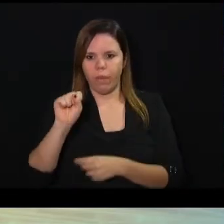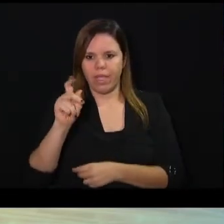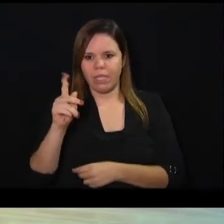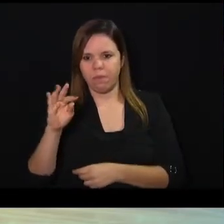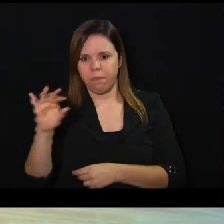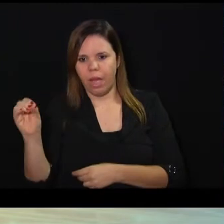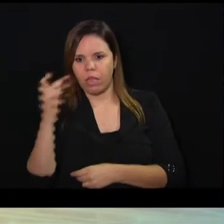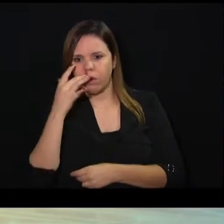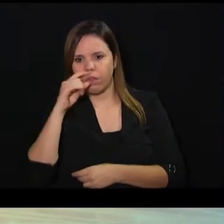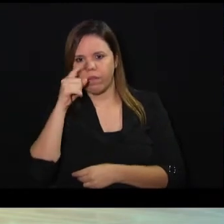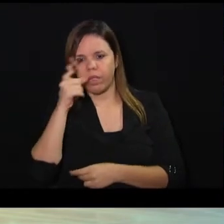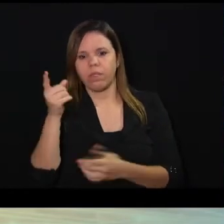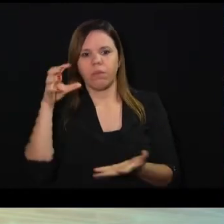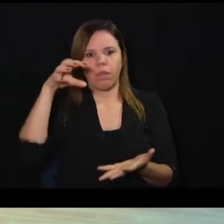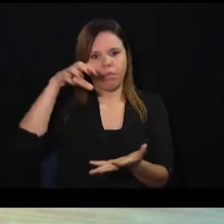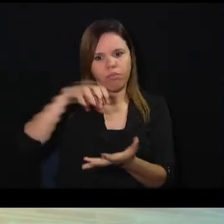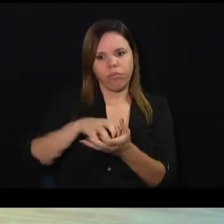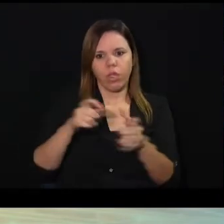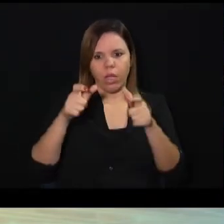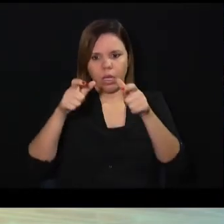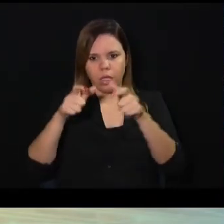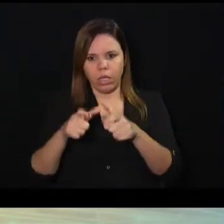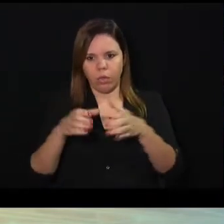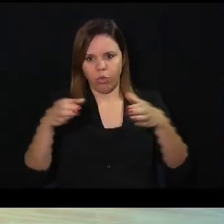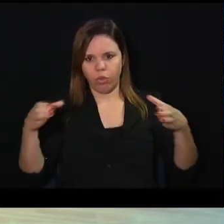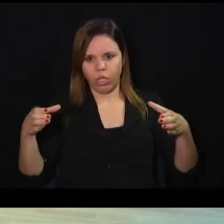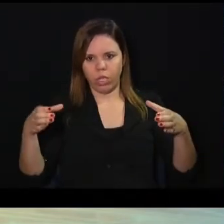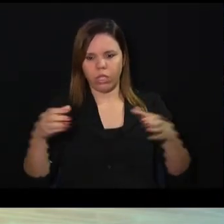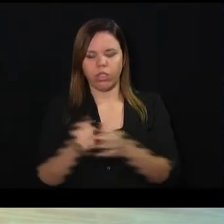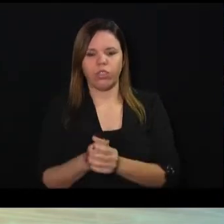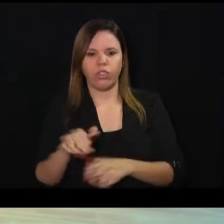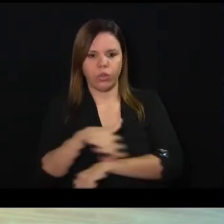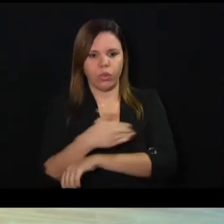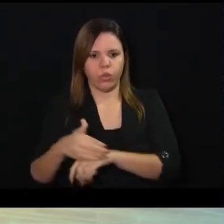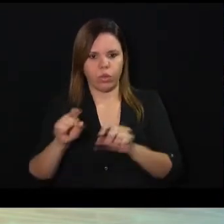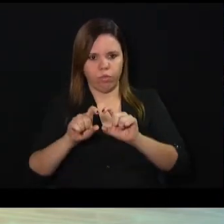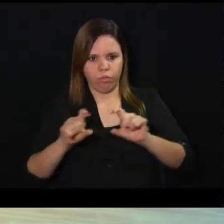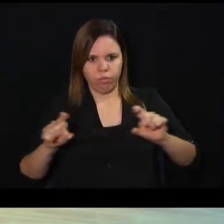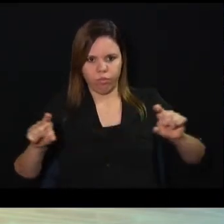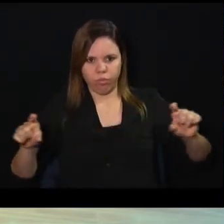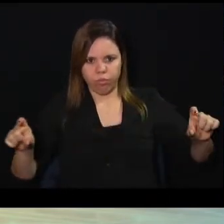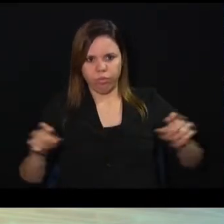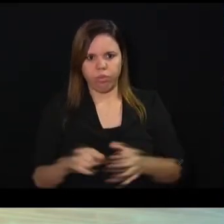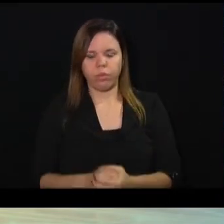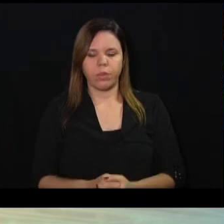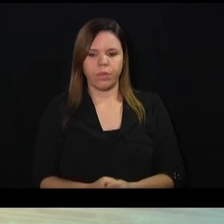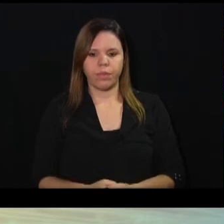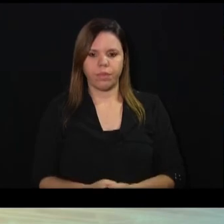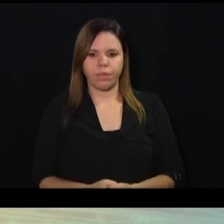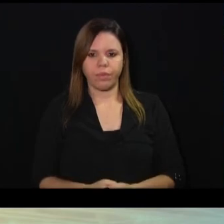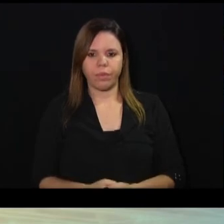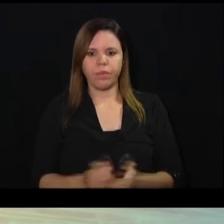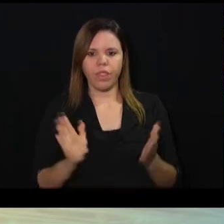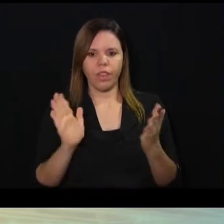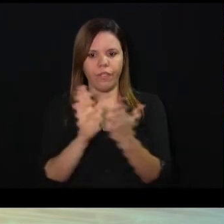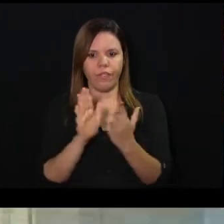verde ea unidade de campo grande na rua manoel machado pereira 902 em frente à praça da